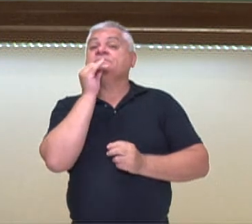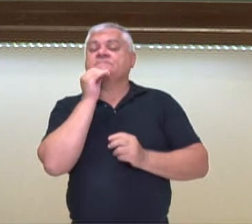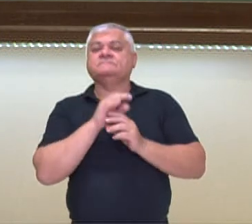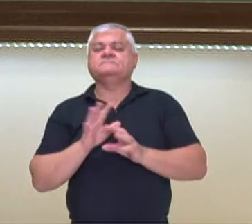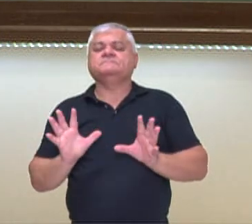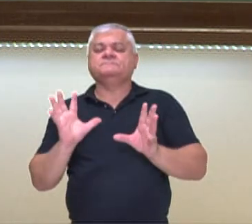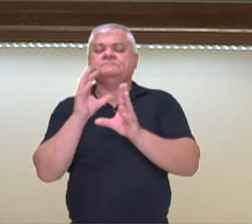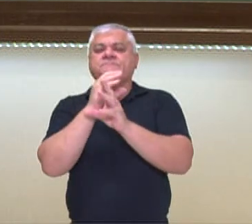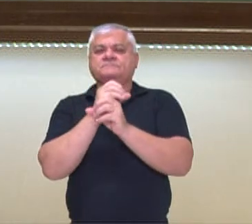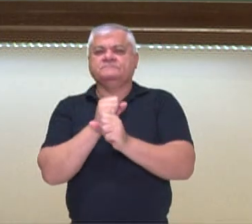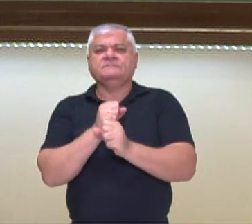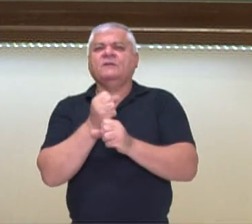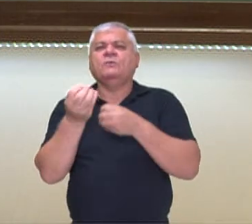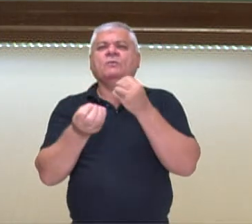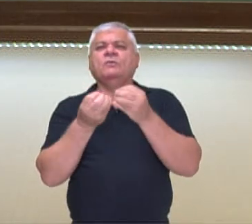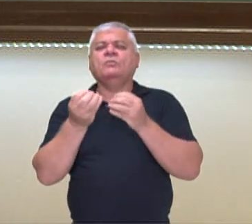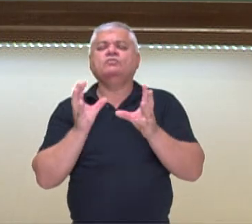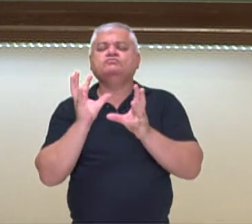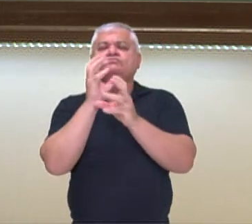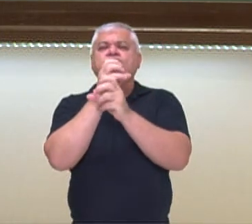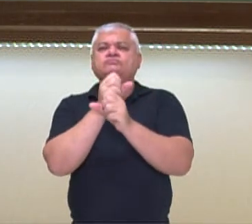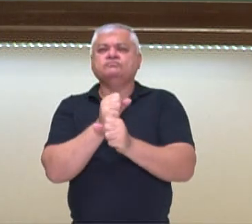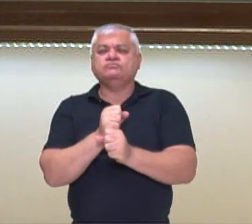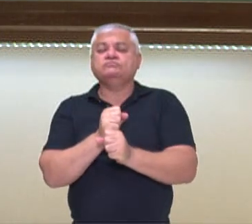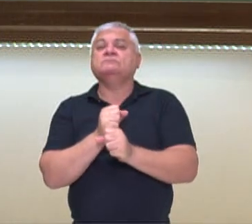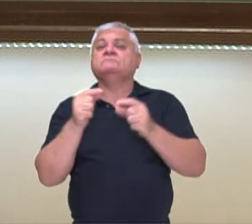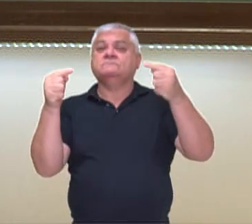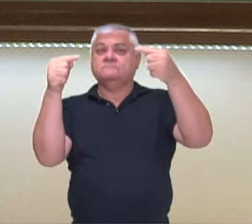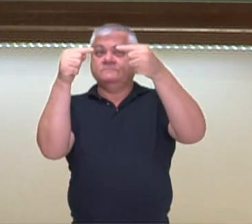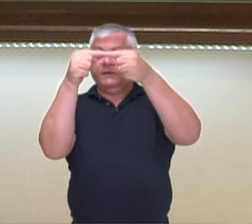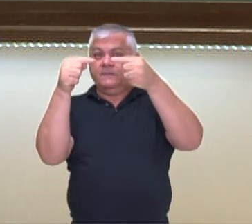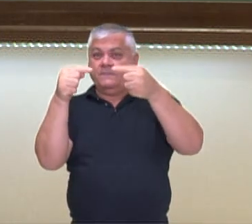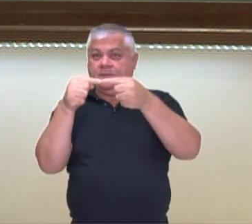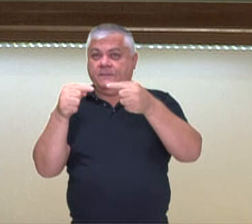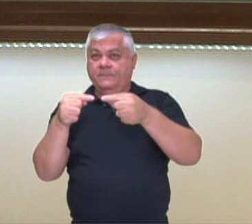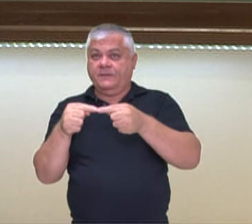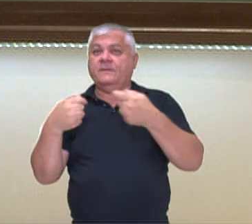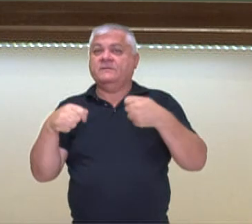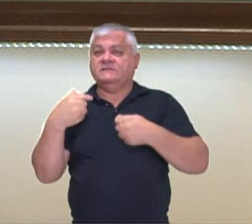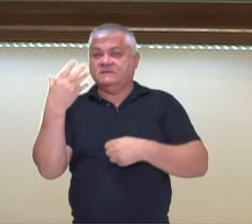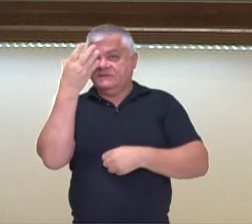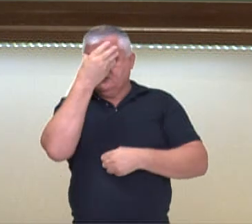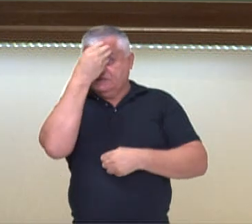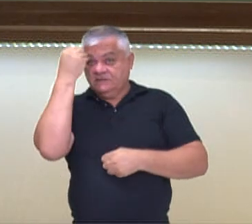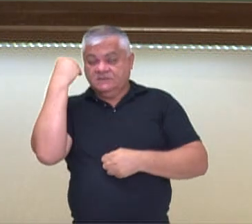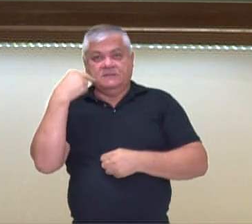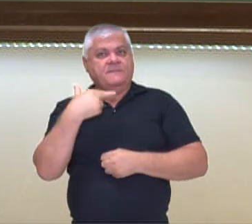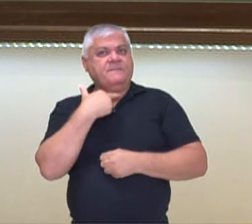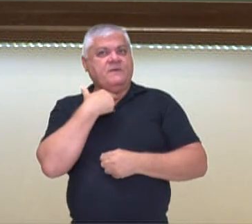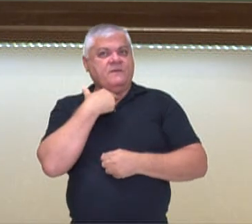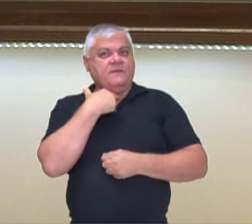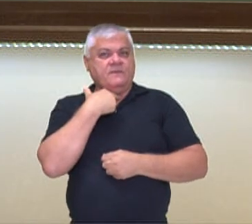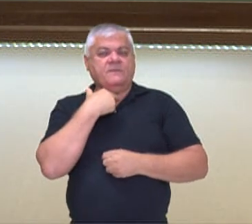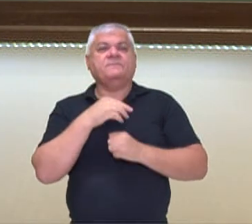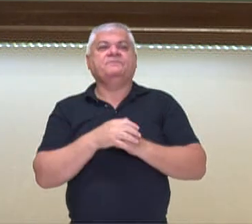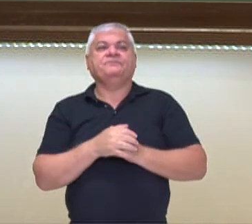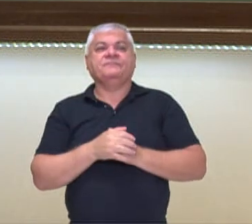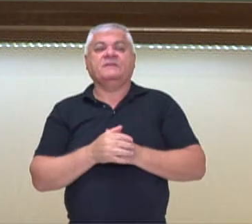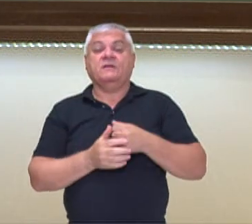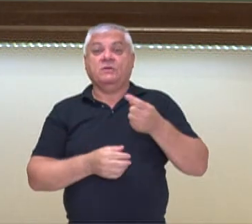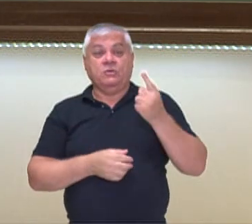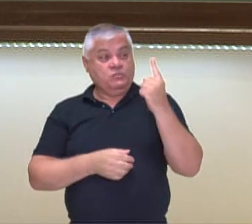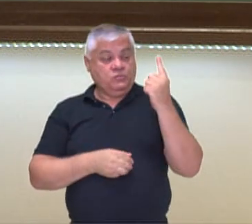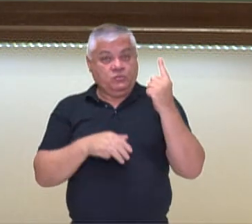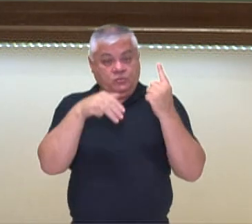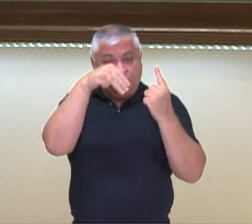cálculo estequiométrico, a relação primordial, aquilo que você não pode esquecer jamais. 1 mol equivale